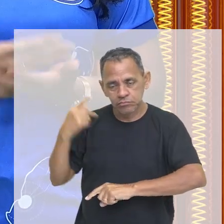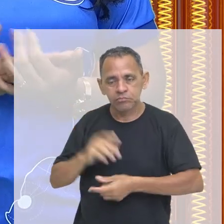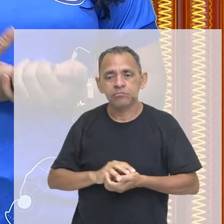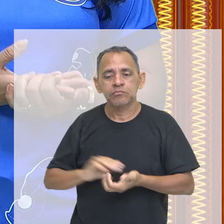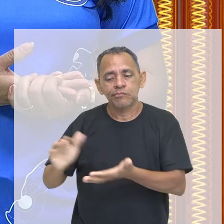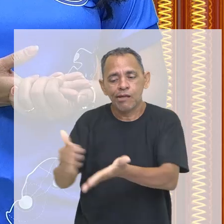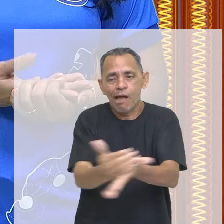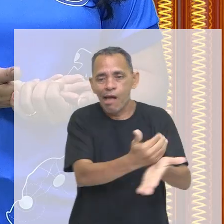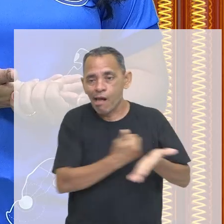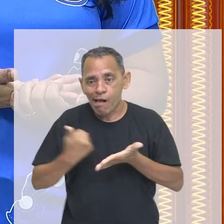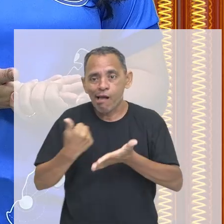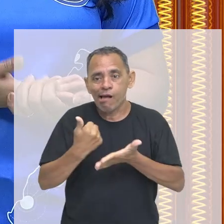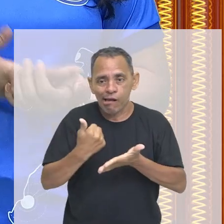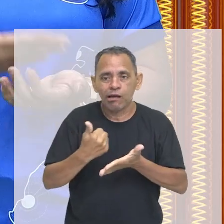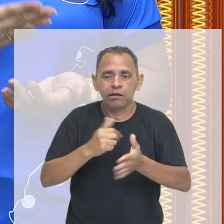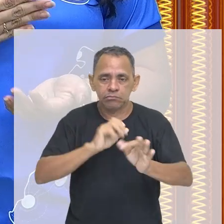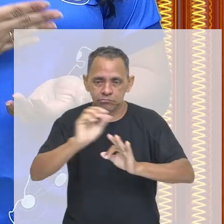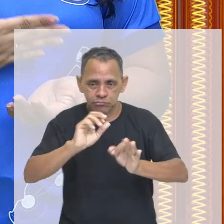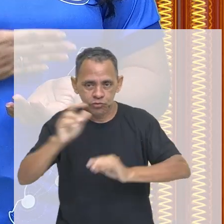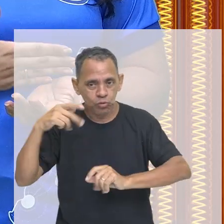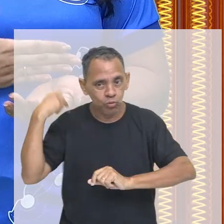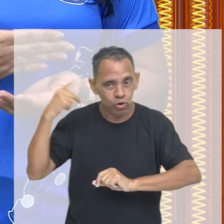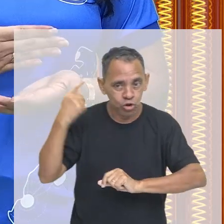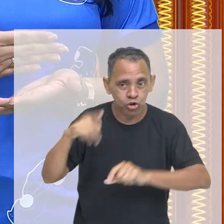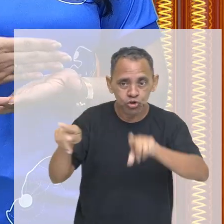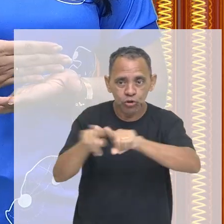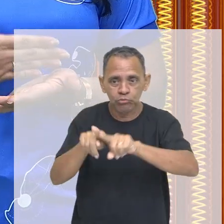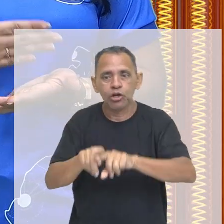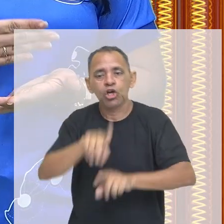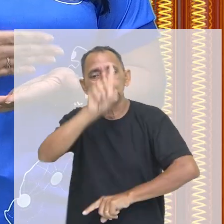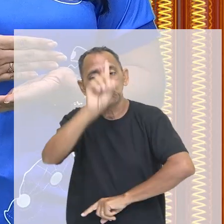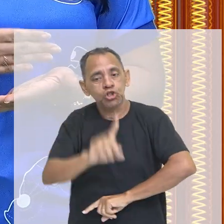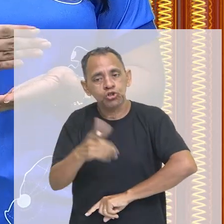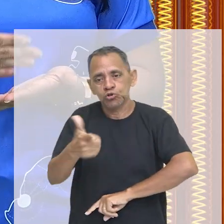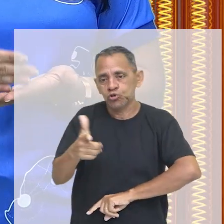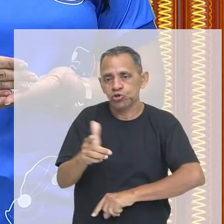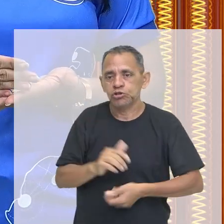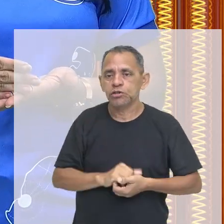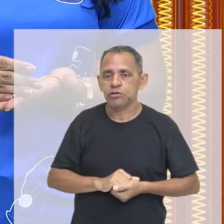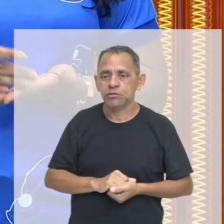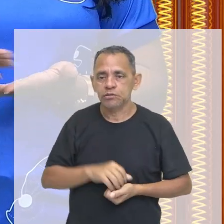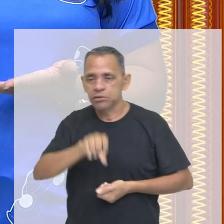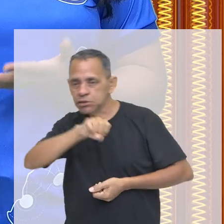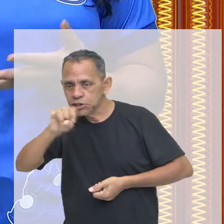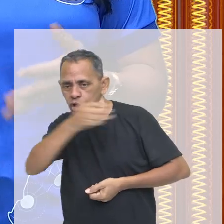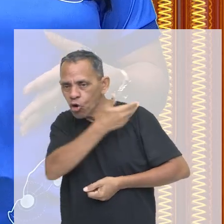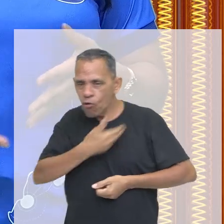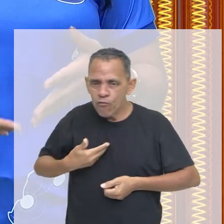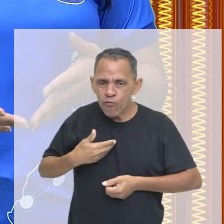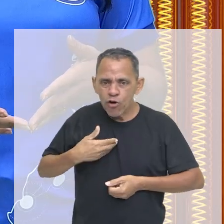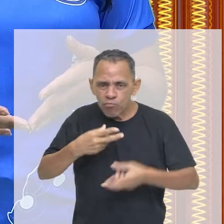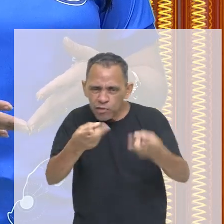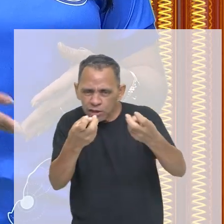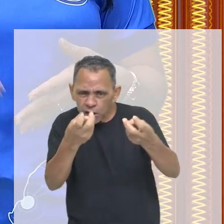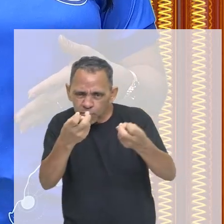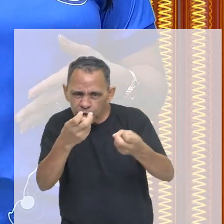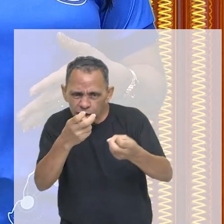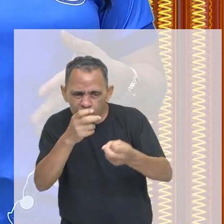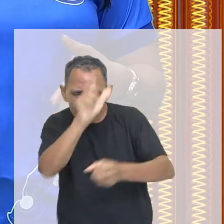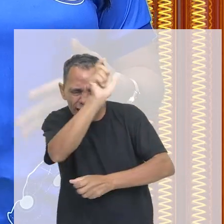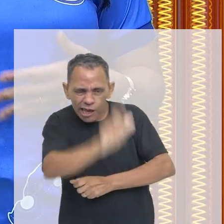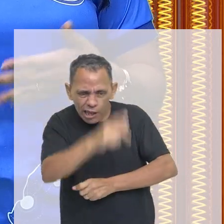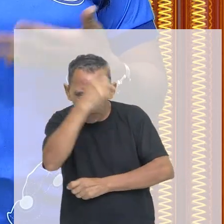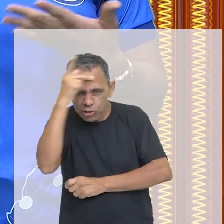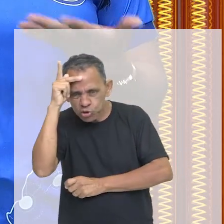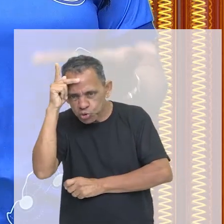a suspensão dos direitos políticos, a cassação de mandatos sem justificativa. Ou seja, se o governo